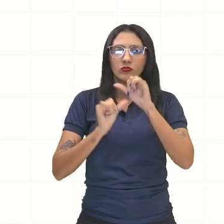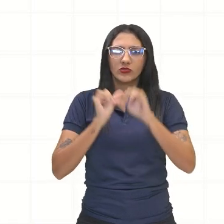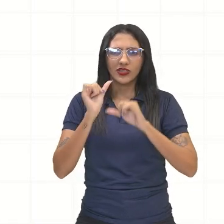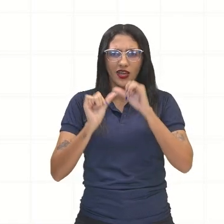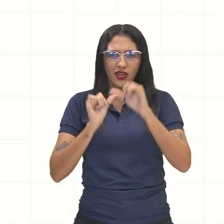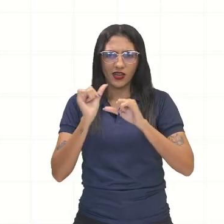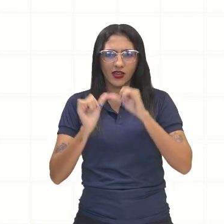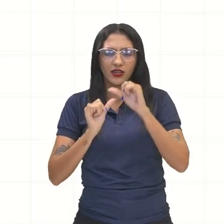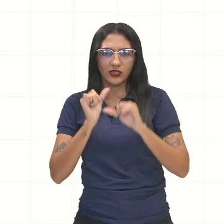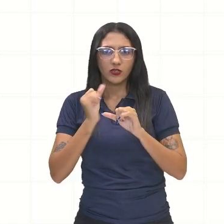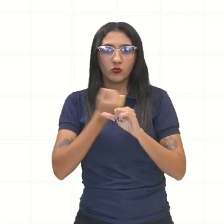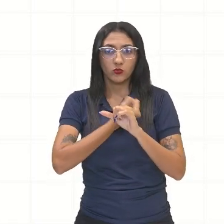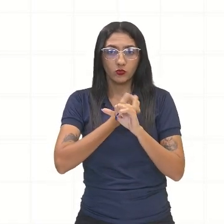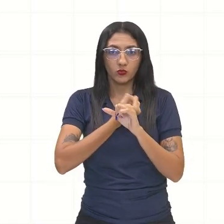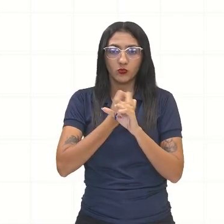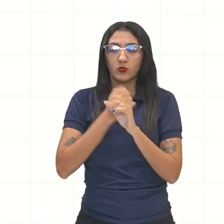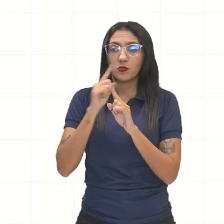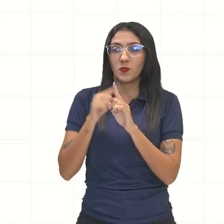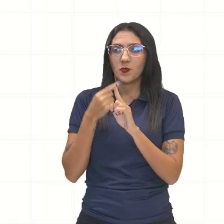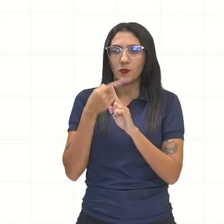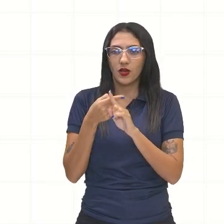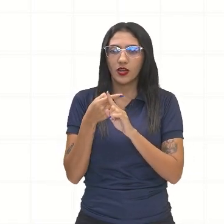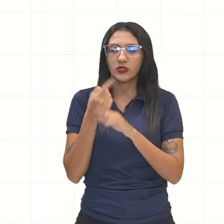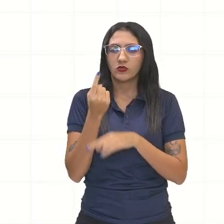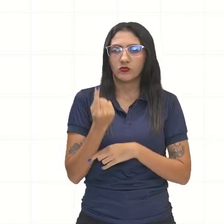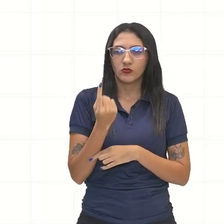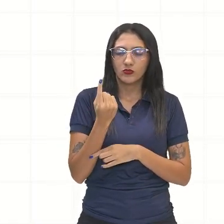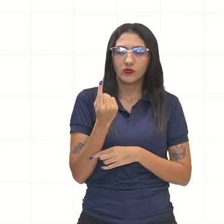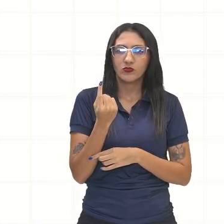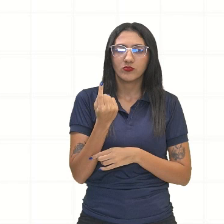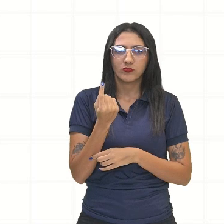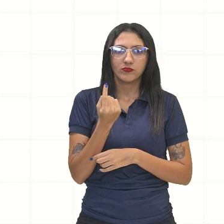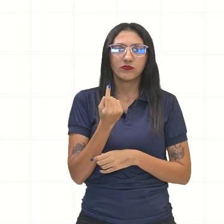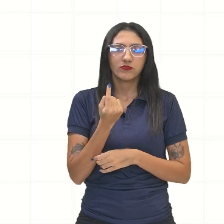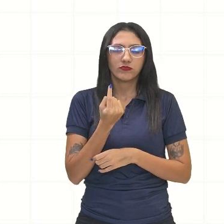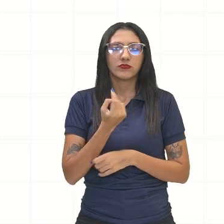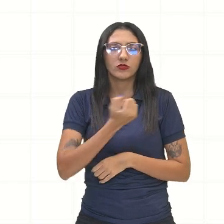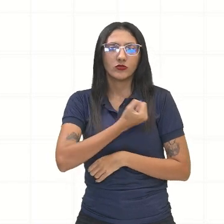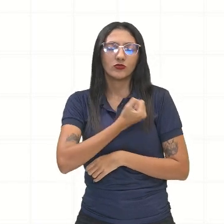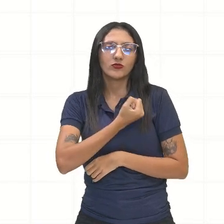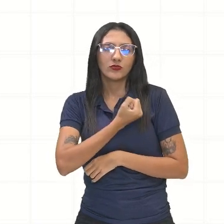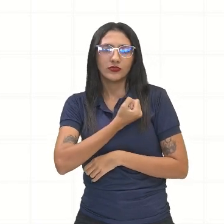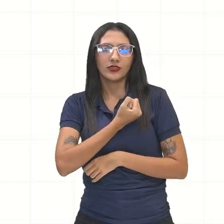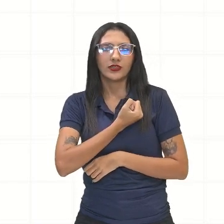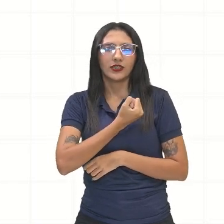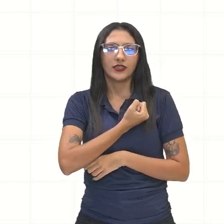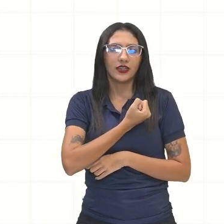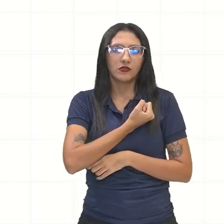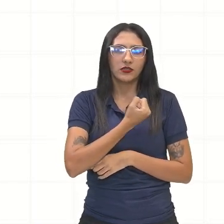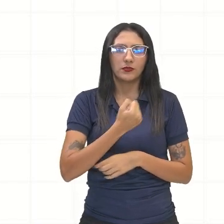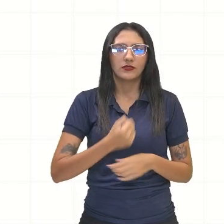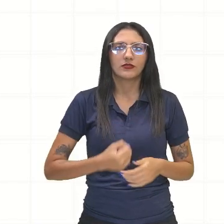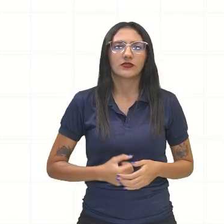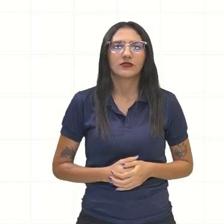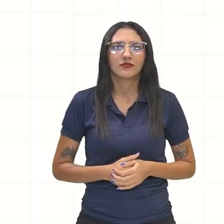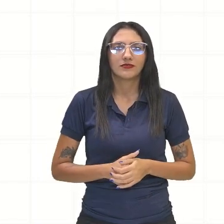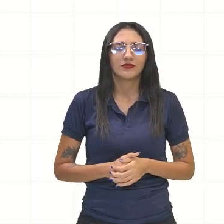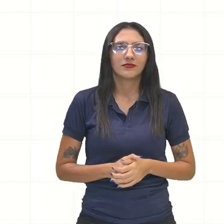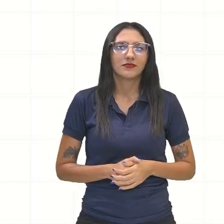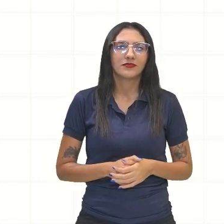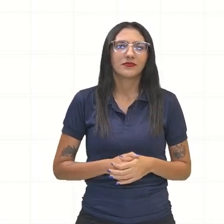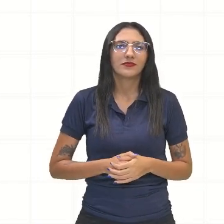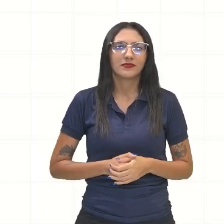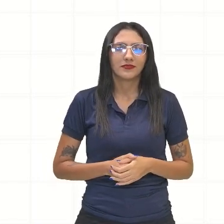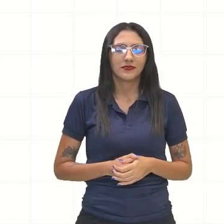somar a 1, tá? O número que sobrou e que você terá, então, aí o século. Vamos lá, então,